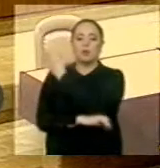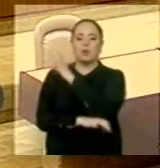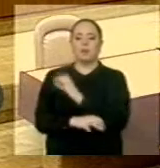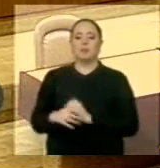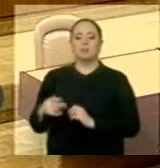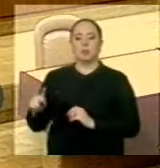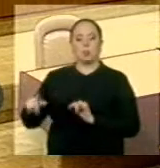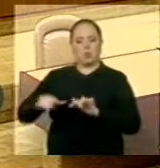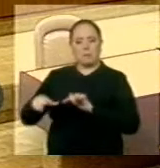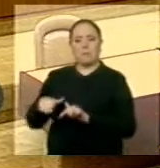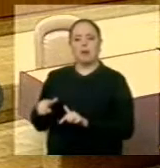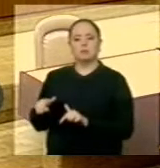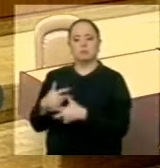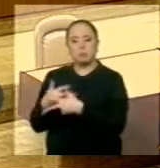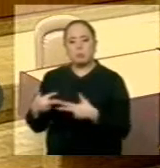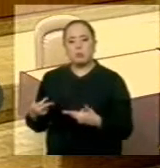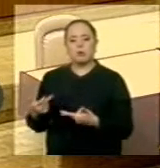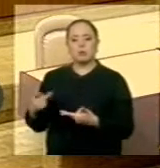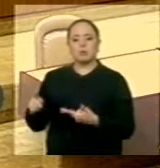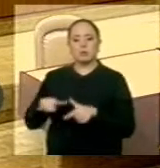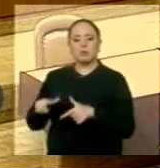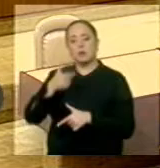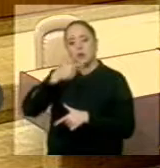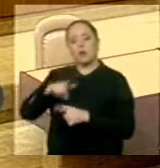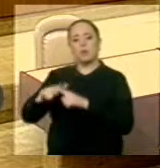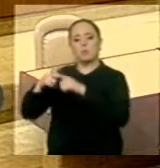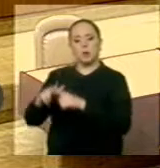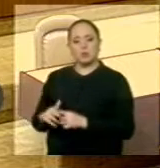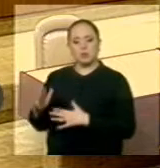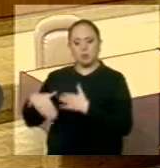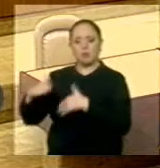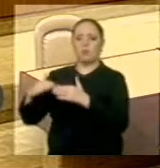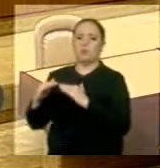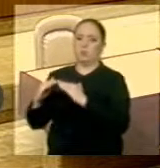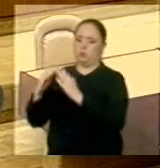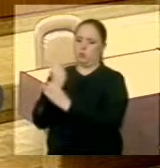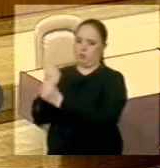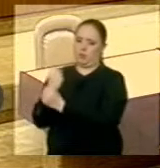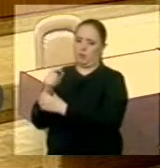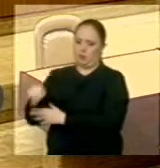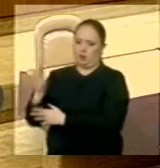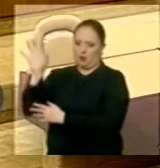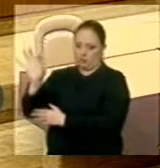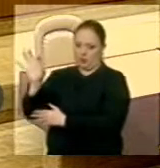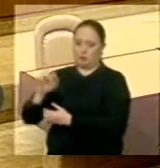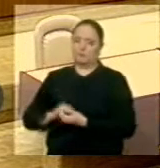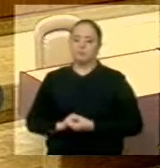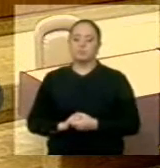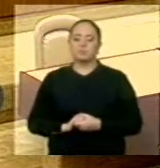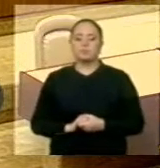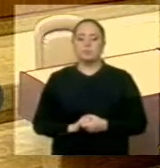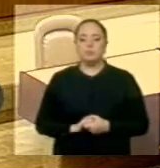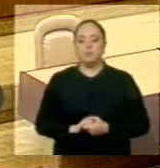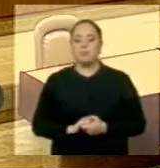sustento e que colaboram para a manutenção do desenvolvimento sustentável da região. Portanto, diante